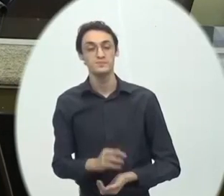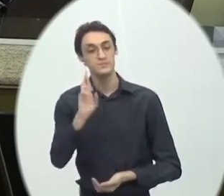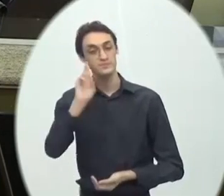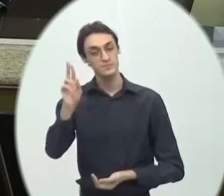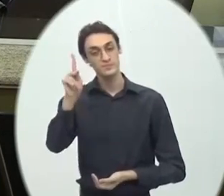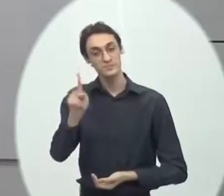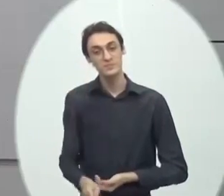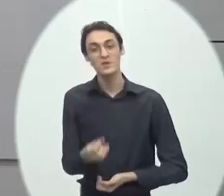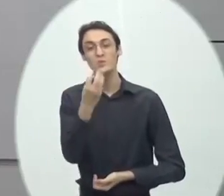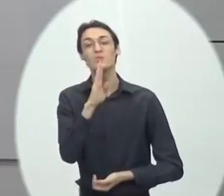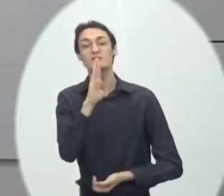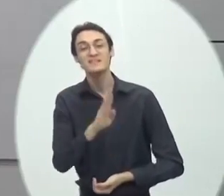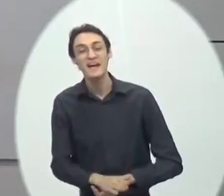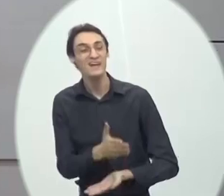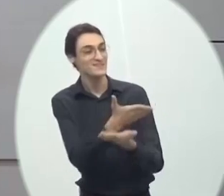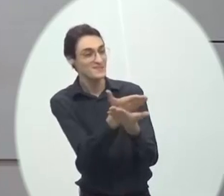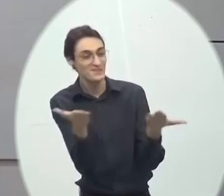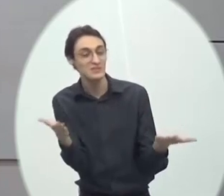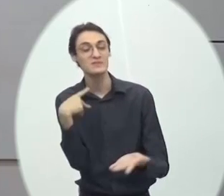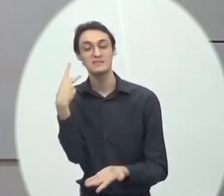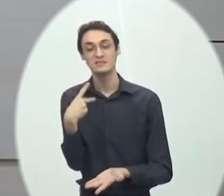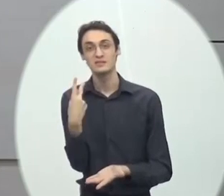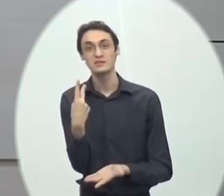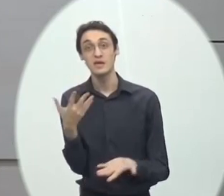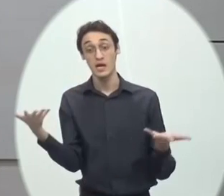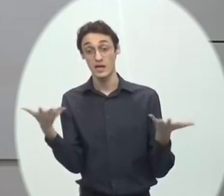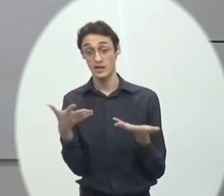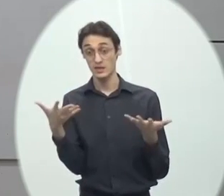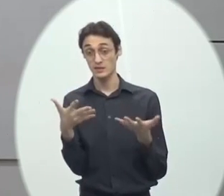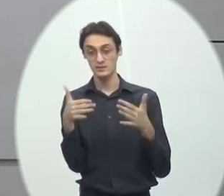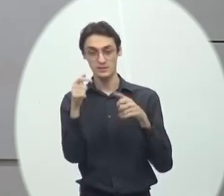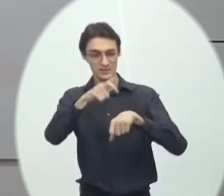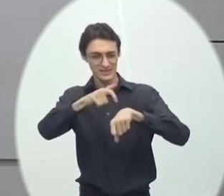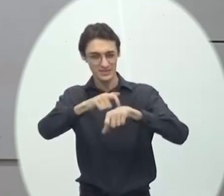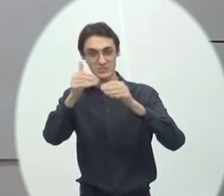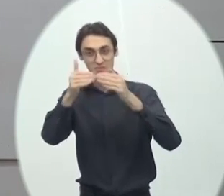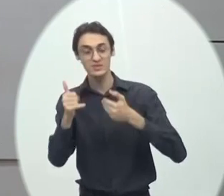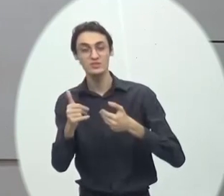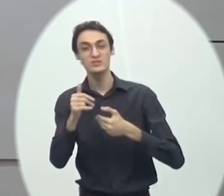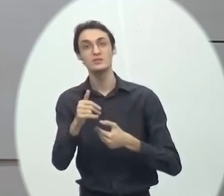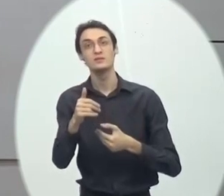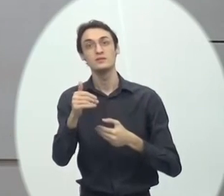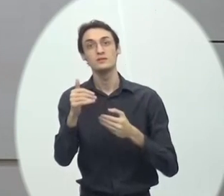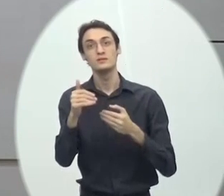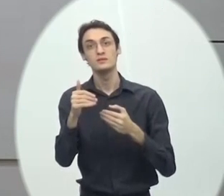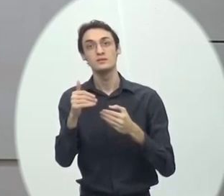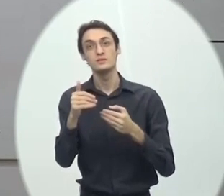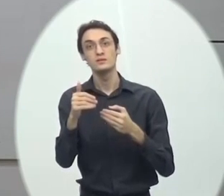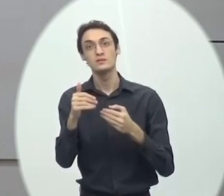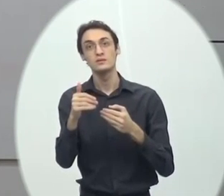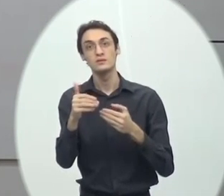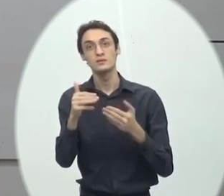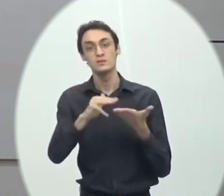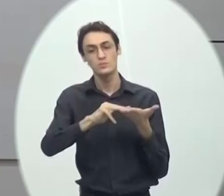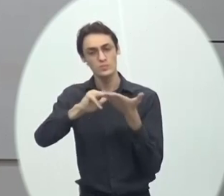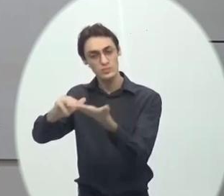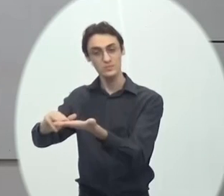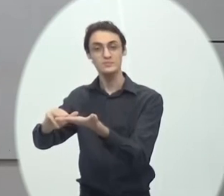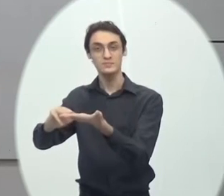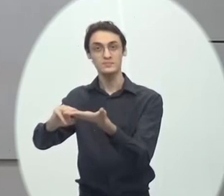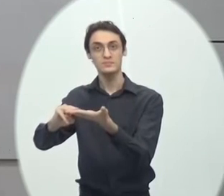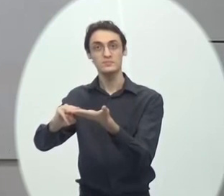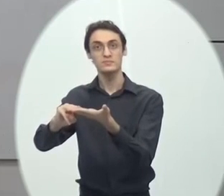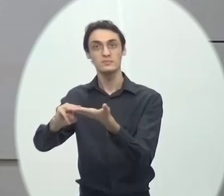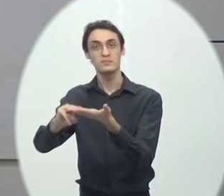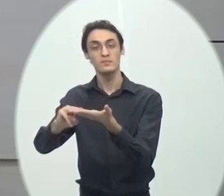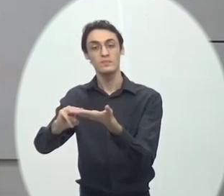presidente, boa tarde, colegas vereadores. Eu gostaria, nessa questão de ordem, solicitar o envio de telegrama de condolências